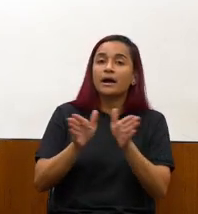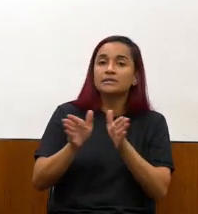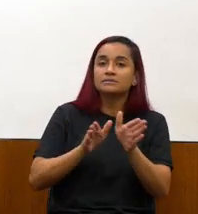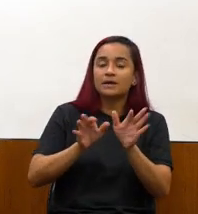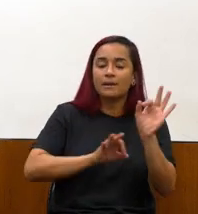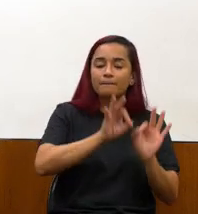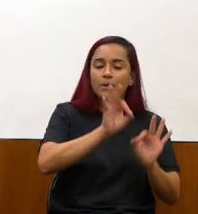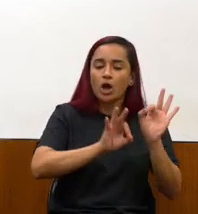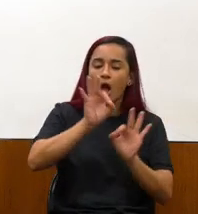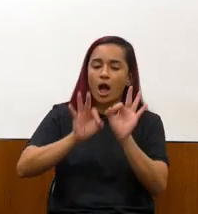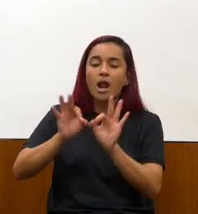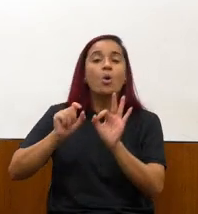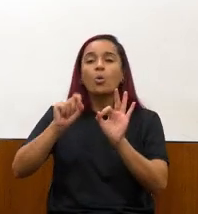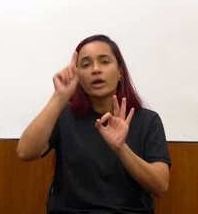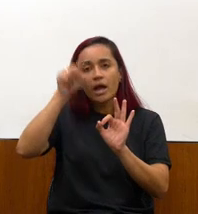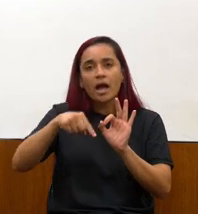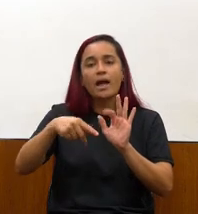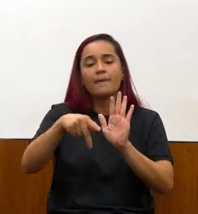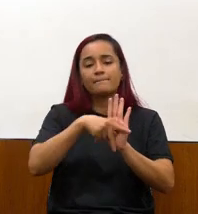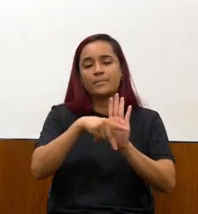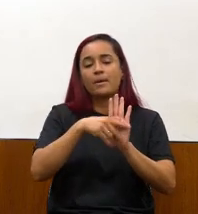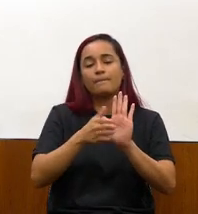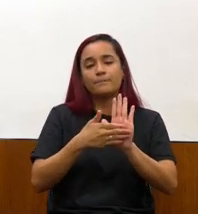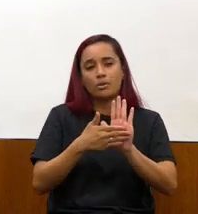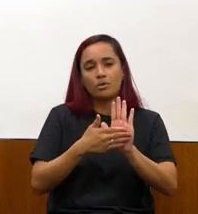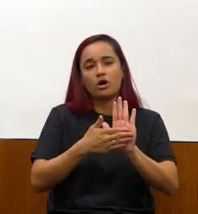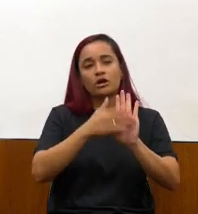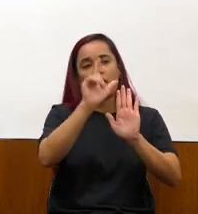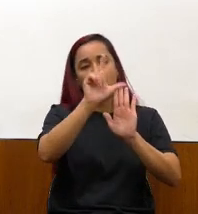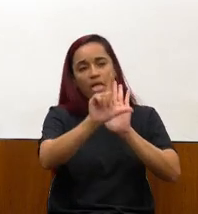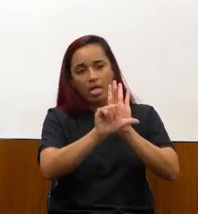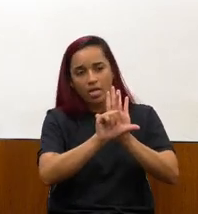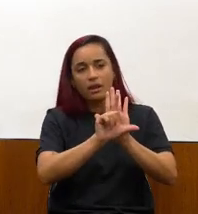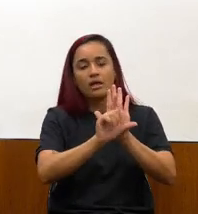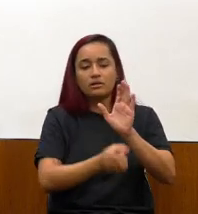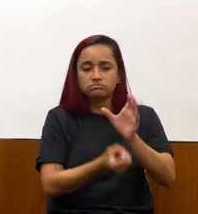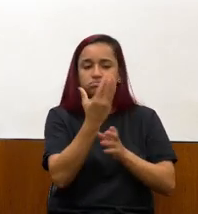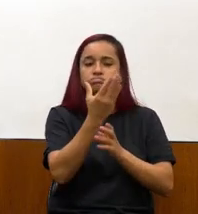gente propõe leis efetivas para serem cumpridas. Acessibilidade